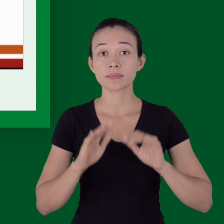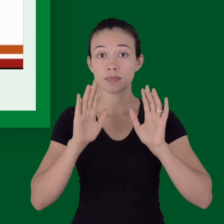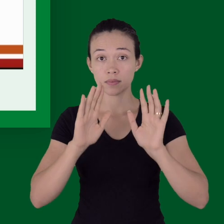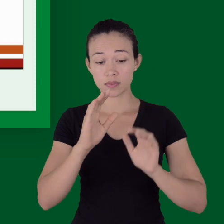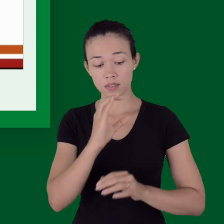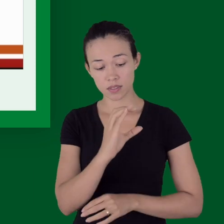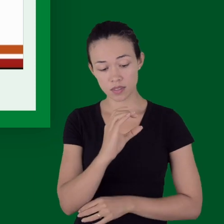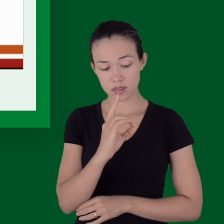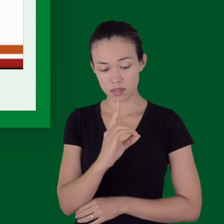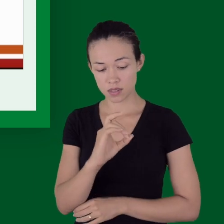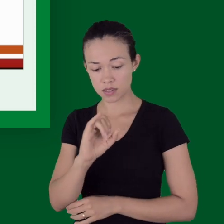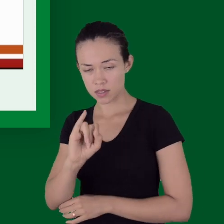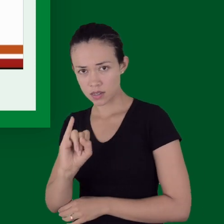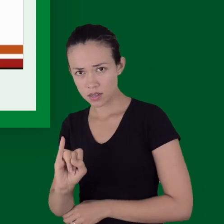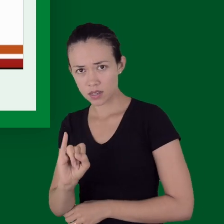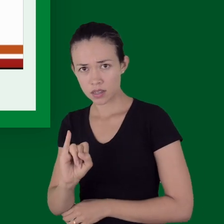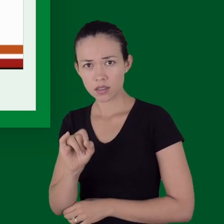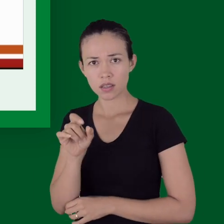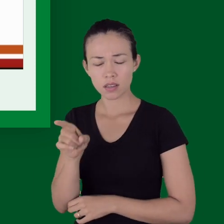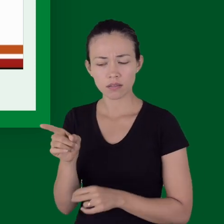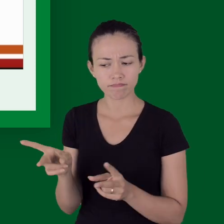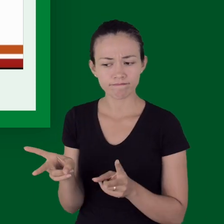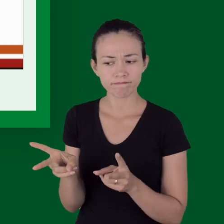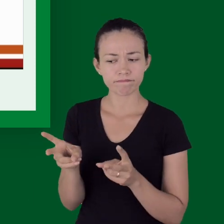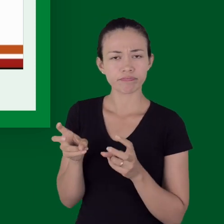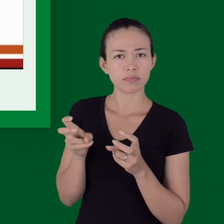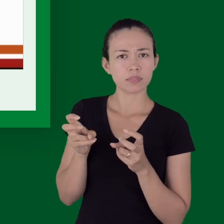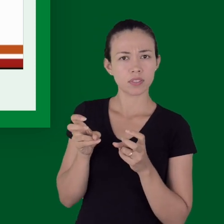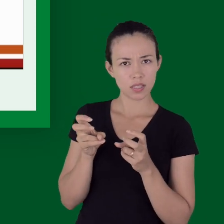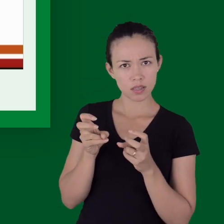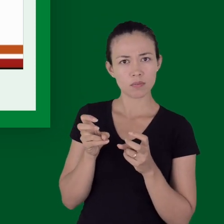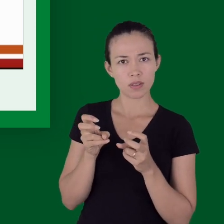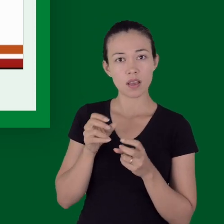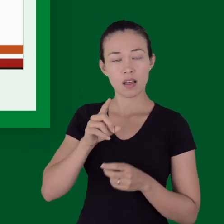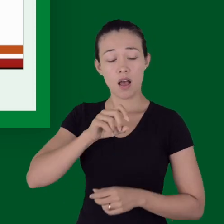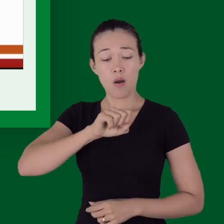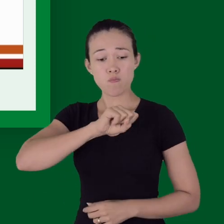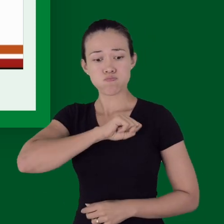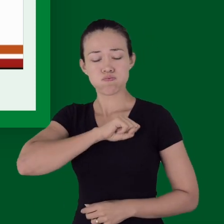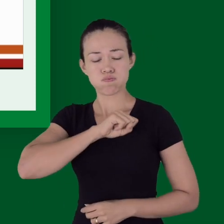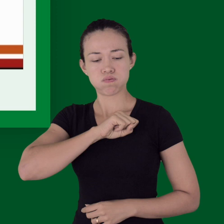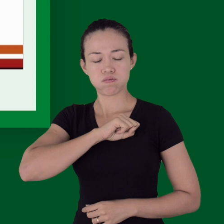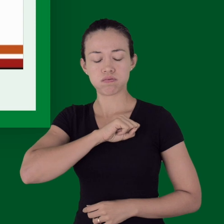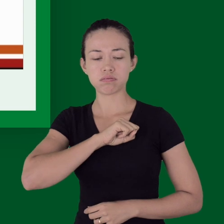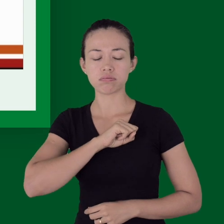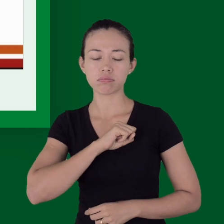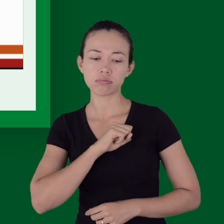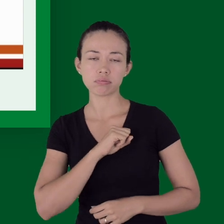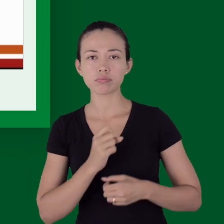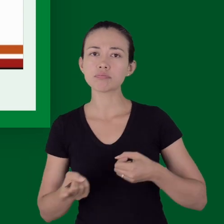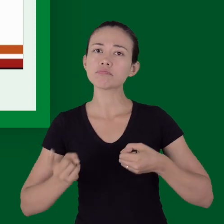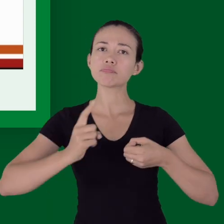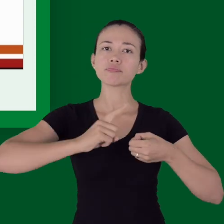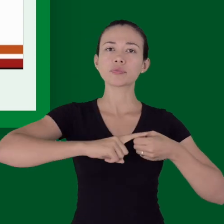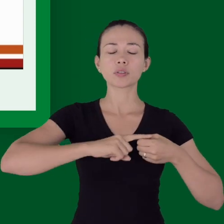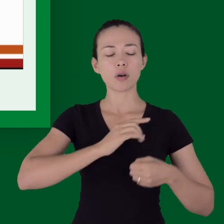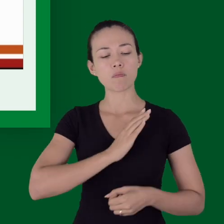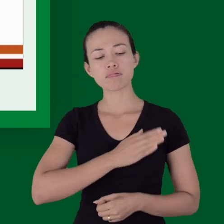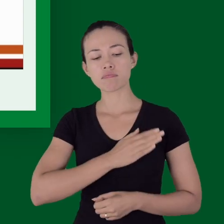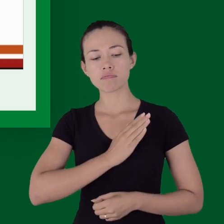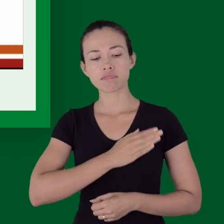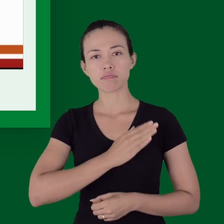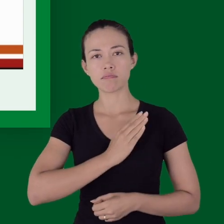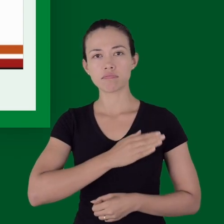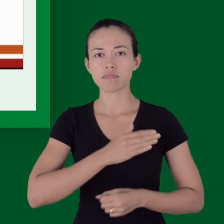O CDI detecta, né, o ritmo instantaneamente e desfere o choque. E o paciente retorna para o ritmo sinusal.